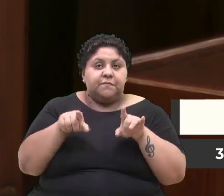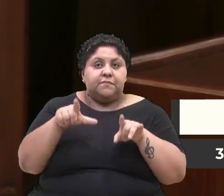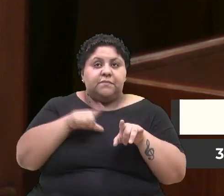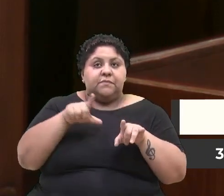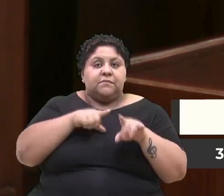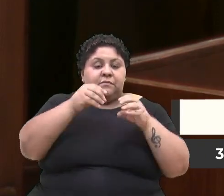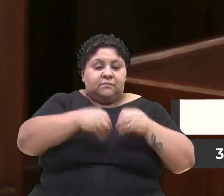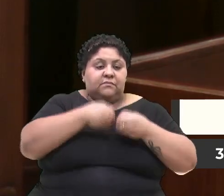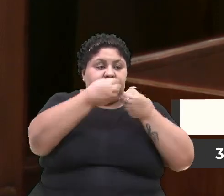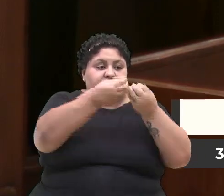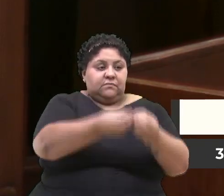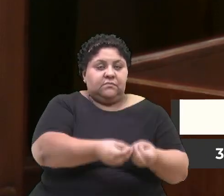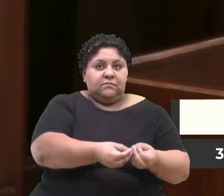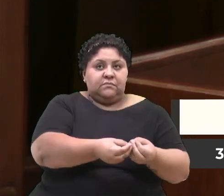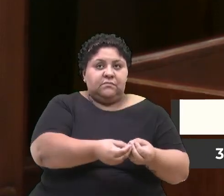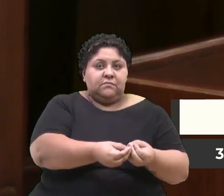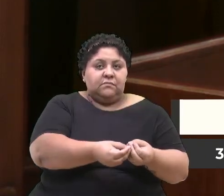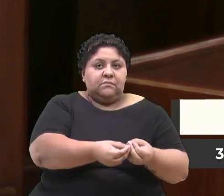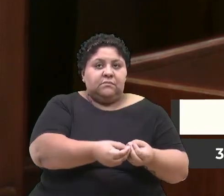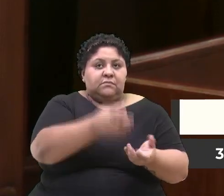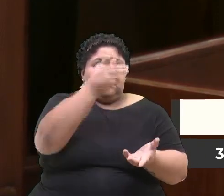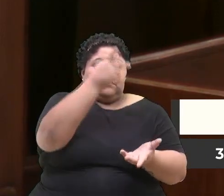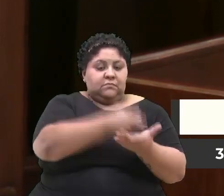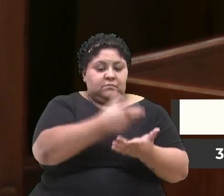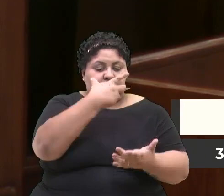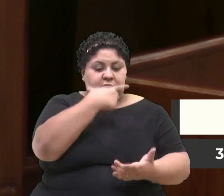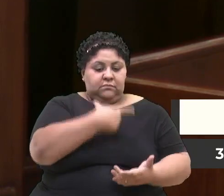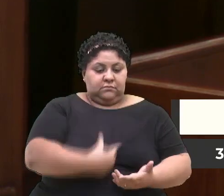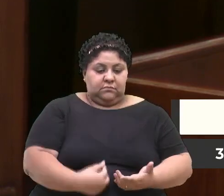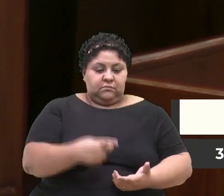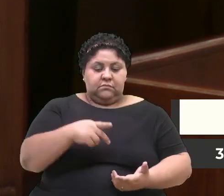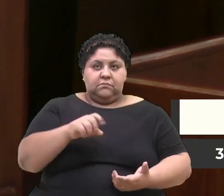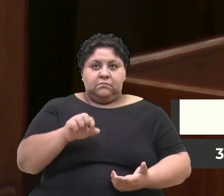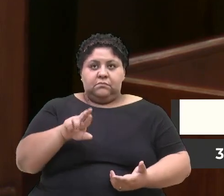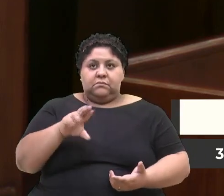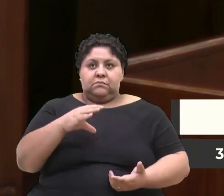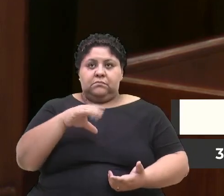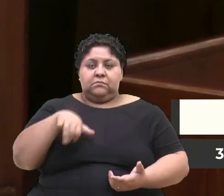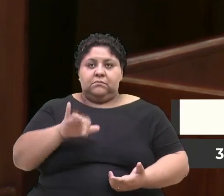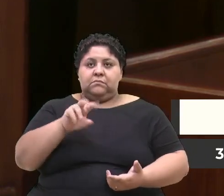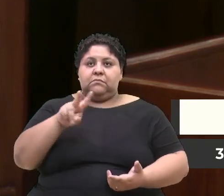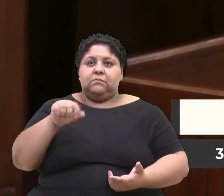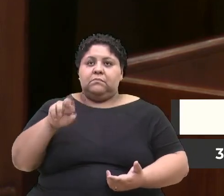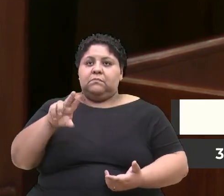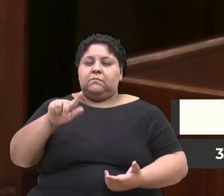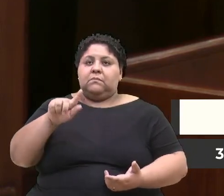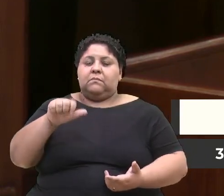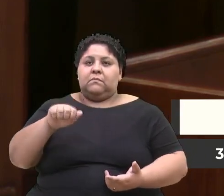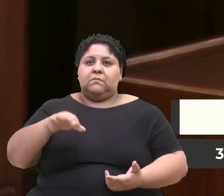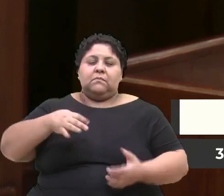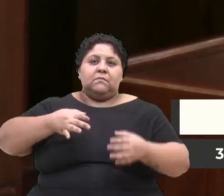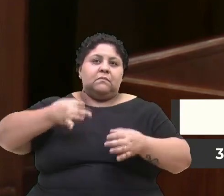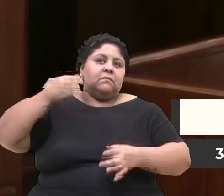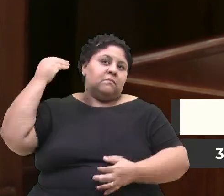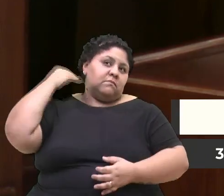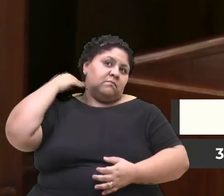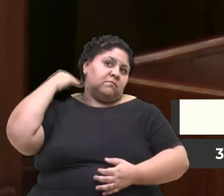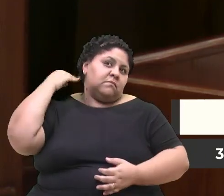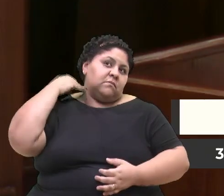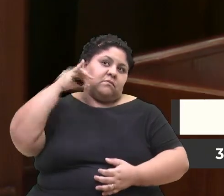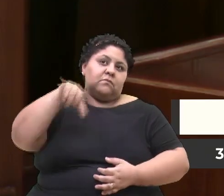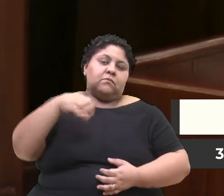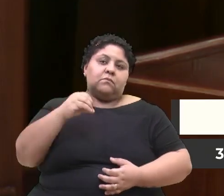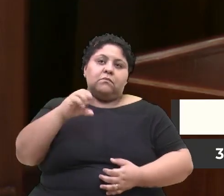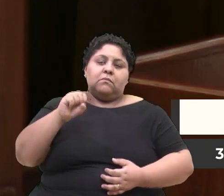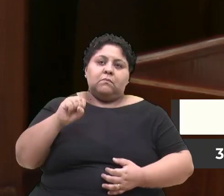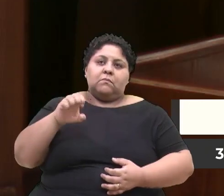entrega da comenda medalha Percy Vargas de Abreu e Lima para a juíza Joseline de Vargas.